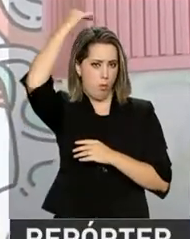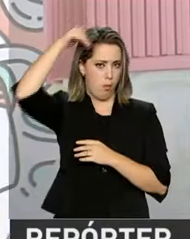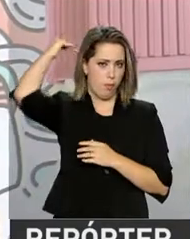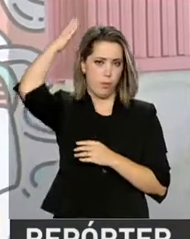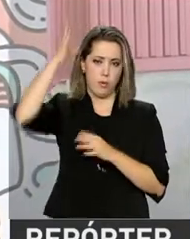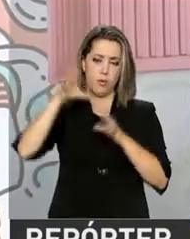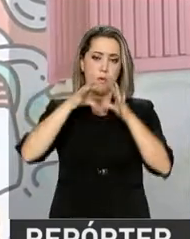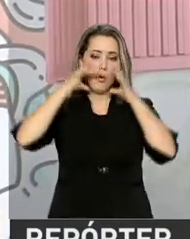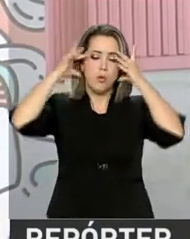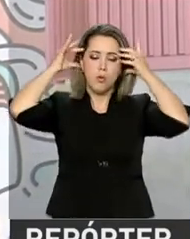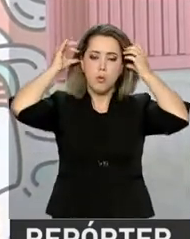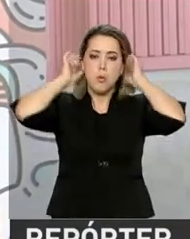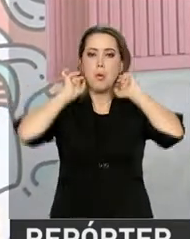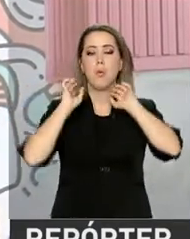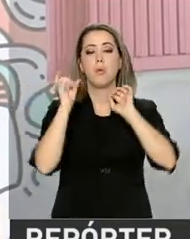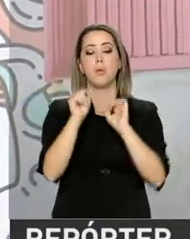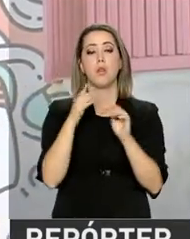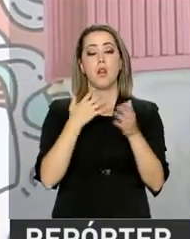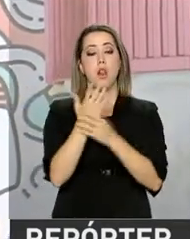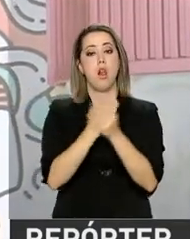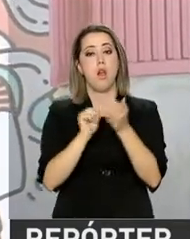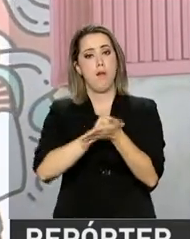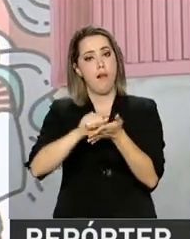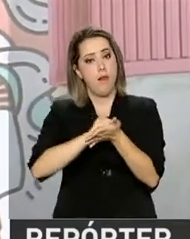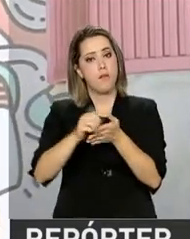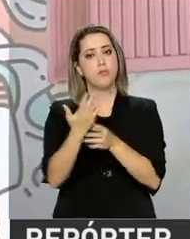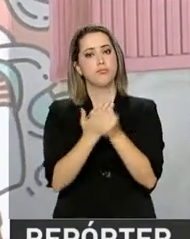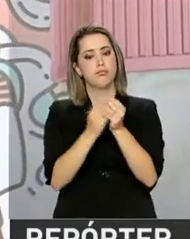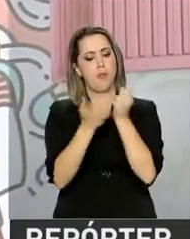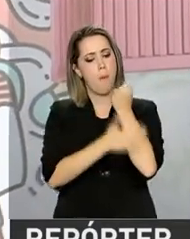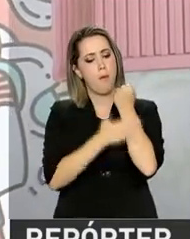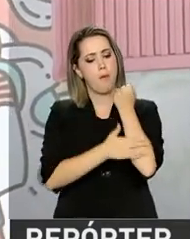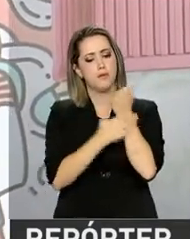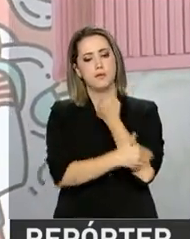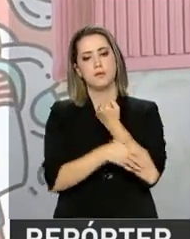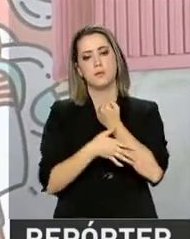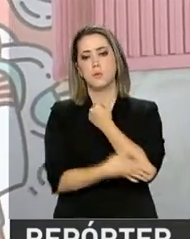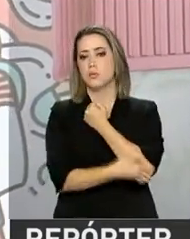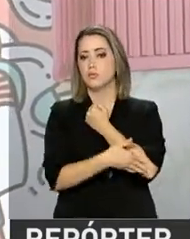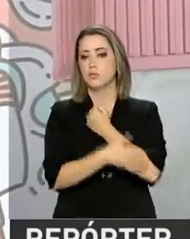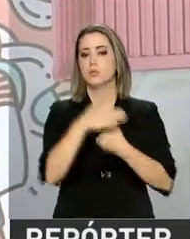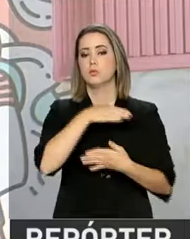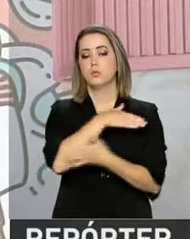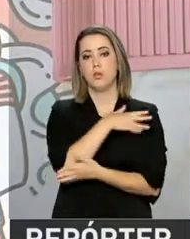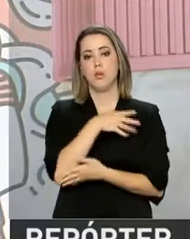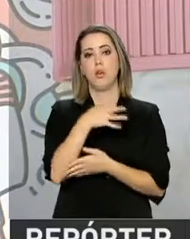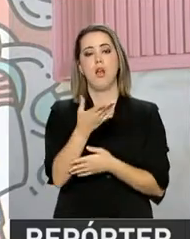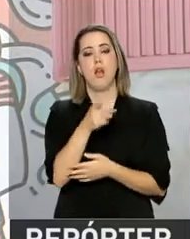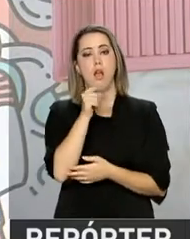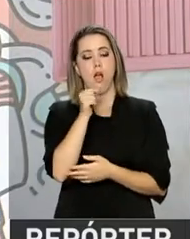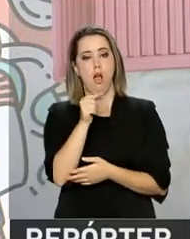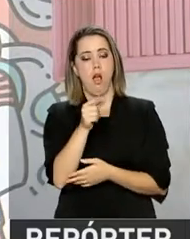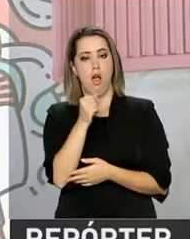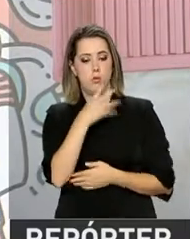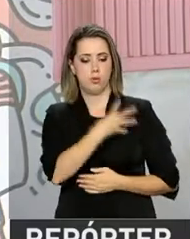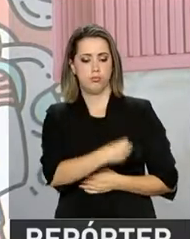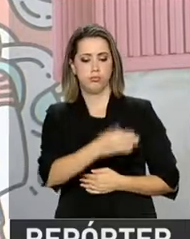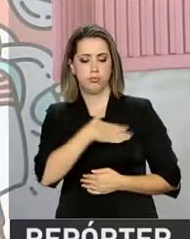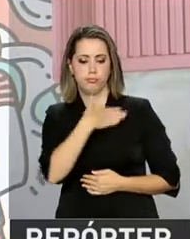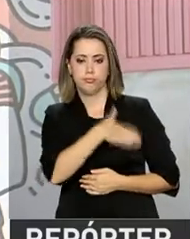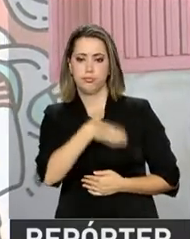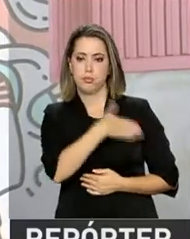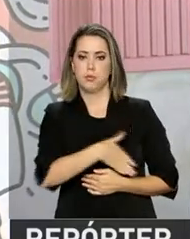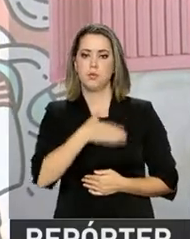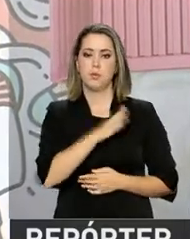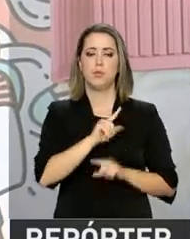máscara lavar bem as mãos e o rio braço até o cotovelo passar uma água na mama e depois ela começa